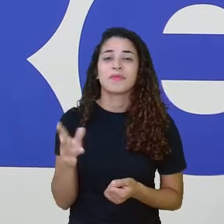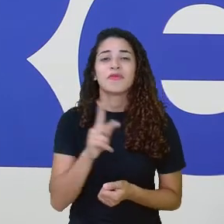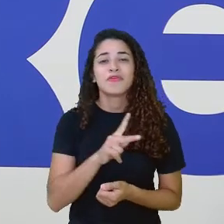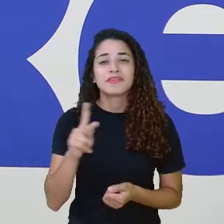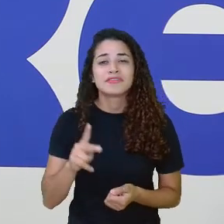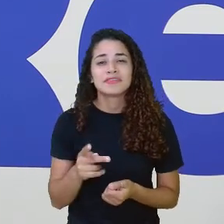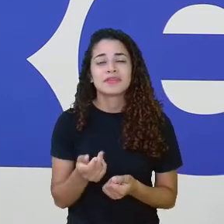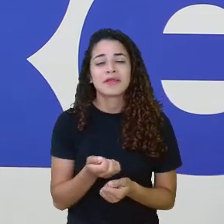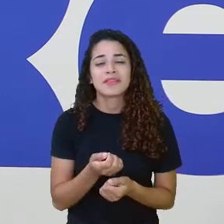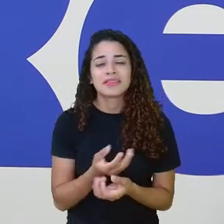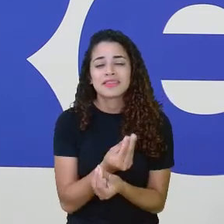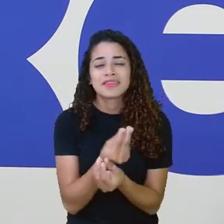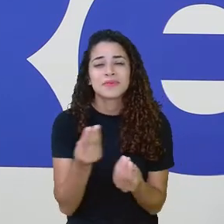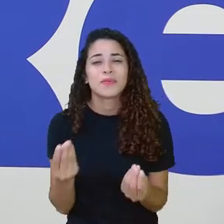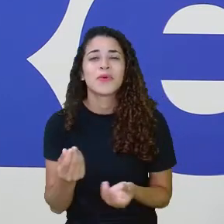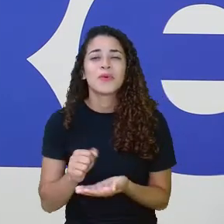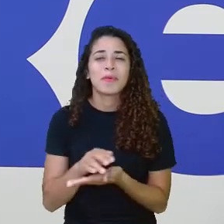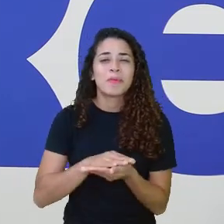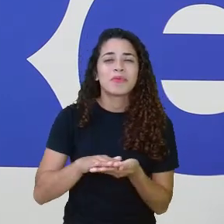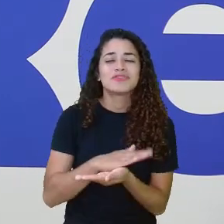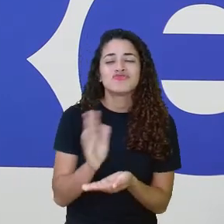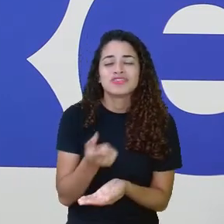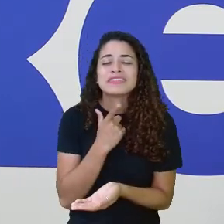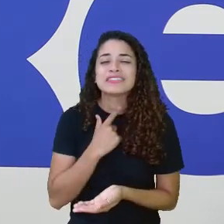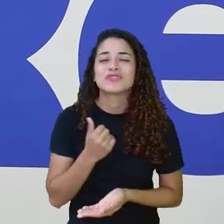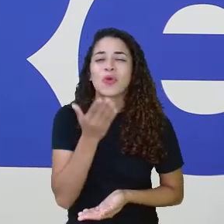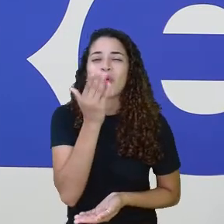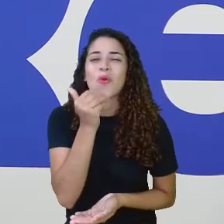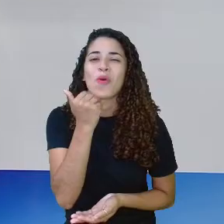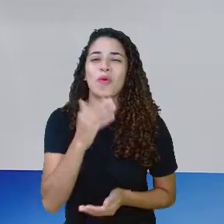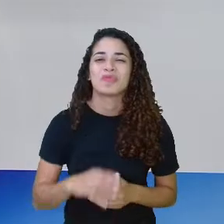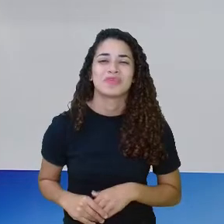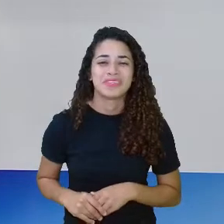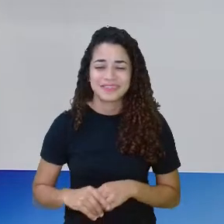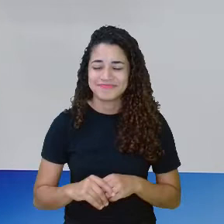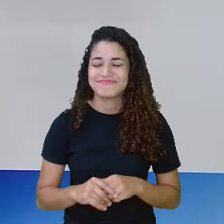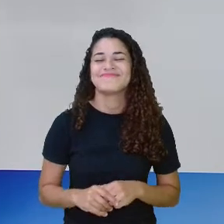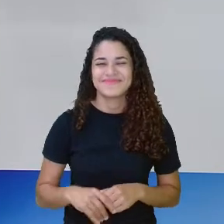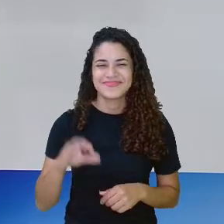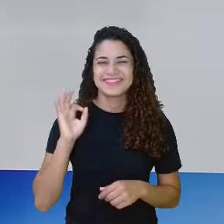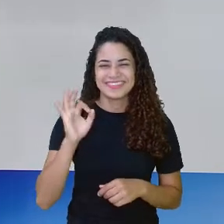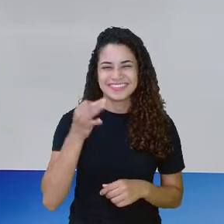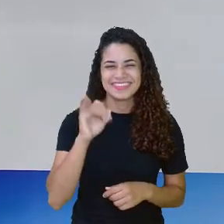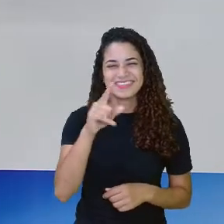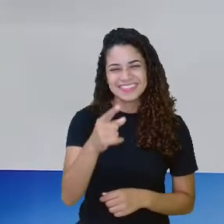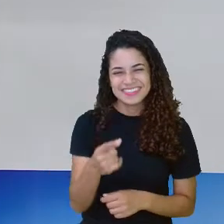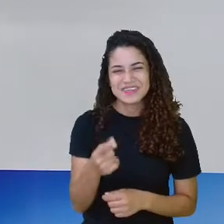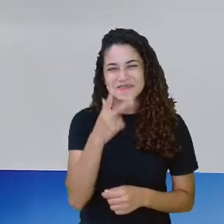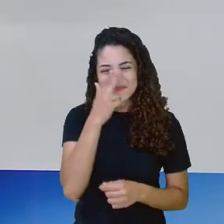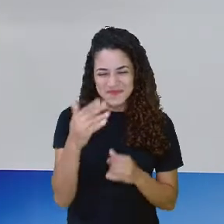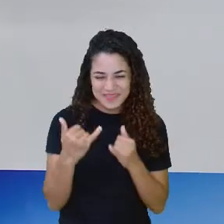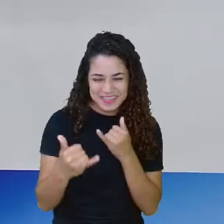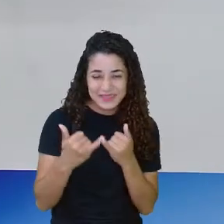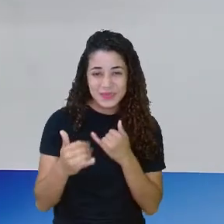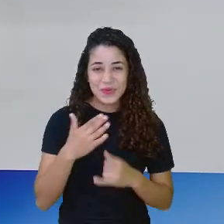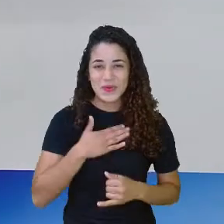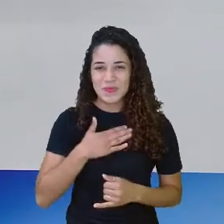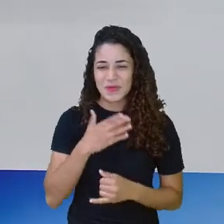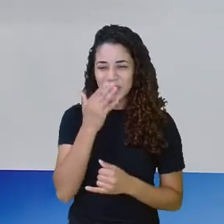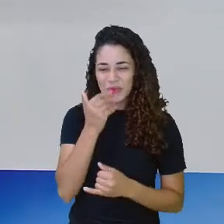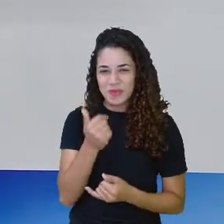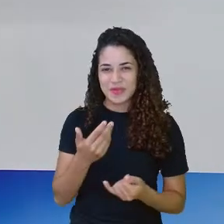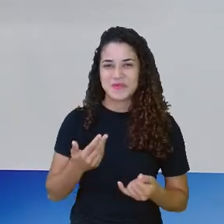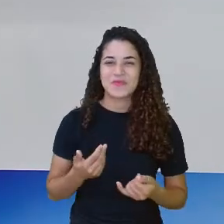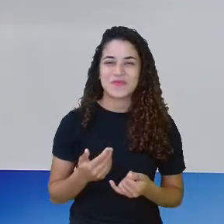tanto beijinho que deu vontade de comer. Pois é, Yasmin, você é das minhas, você gosta de comer igual a mim,